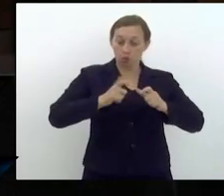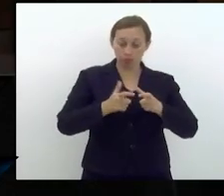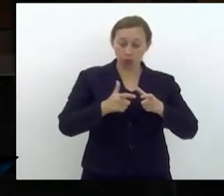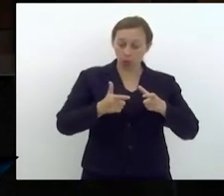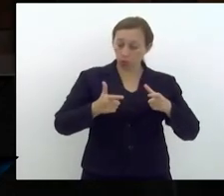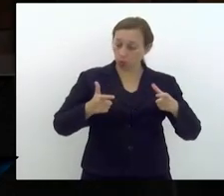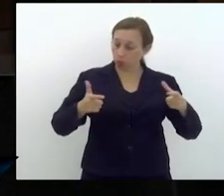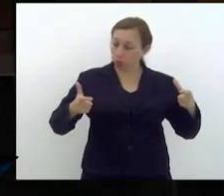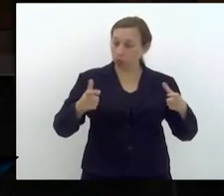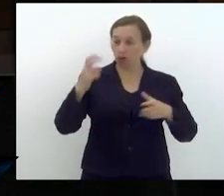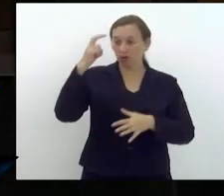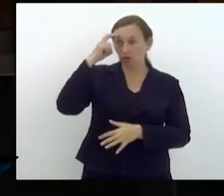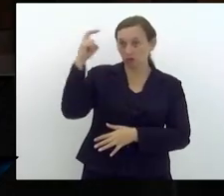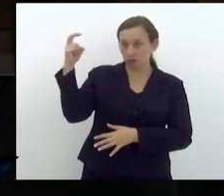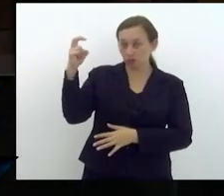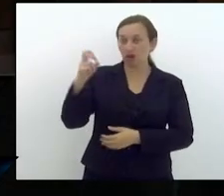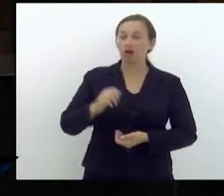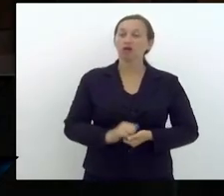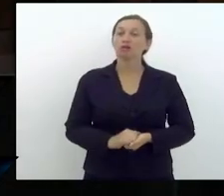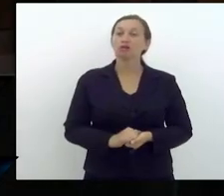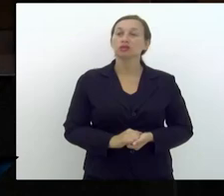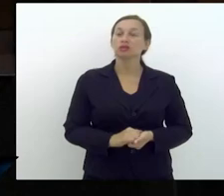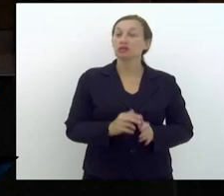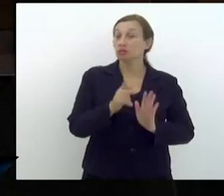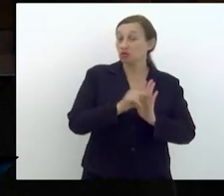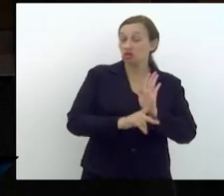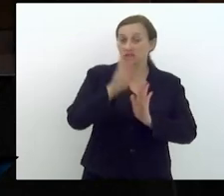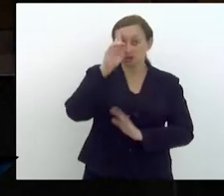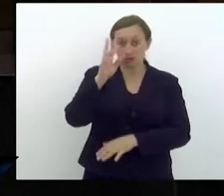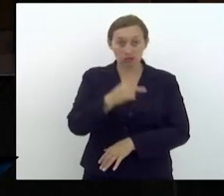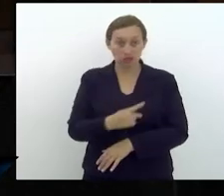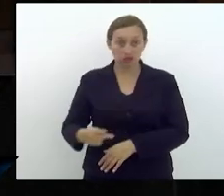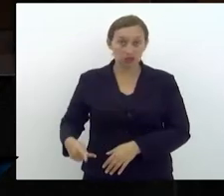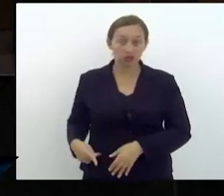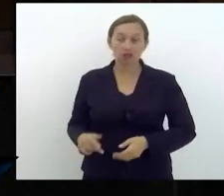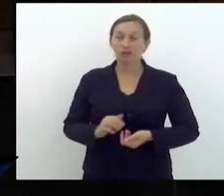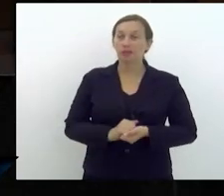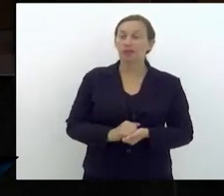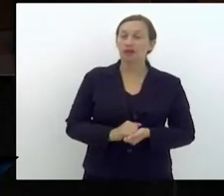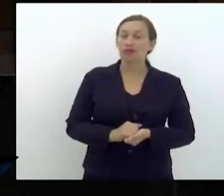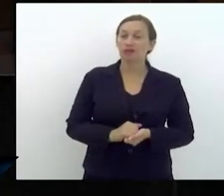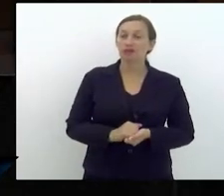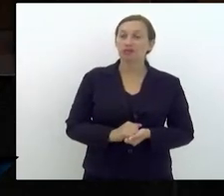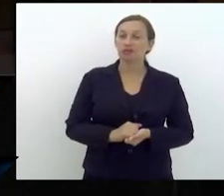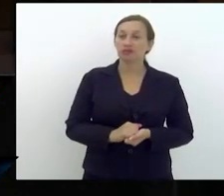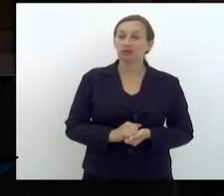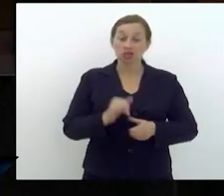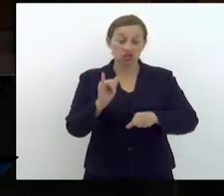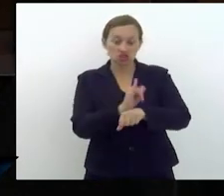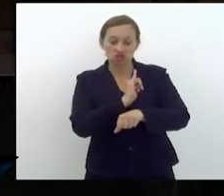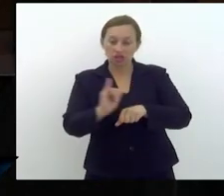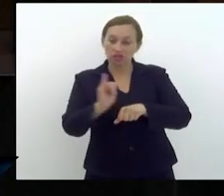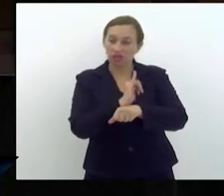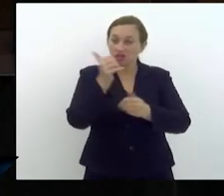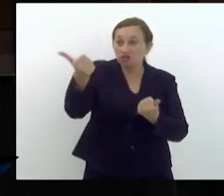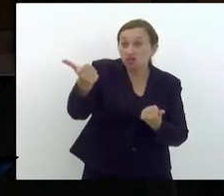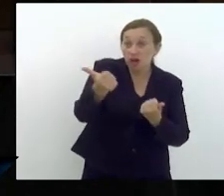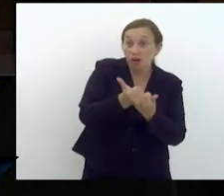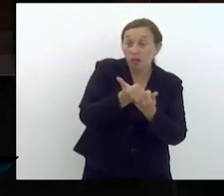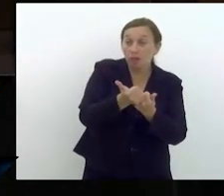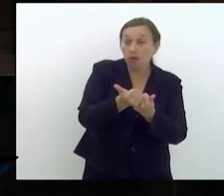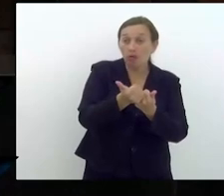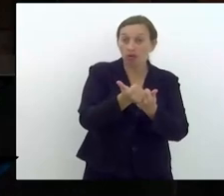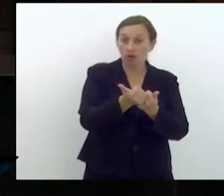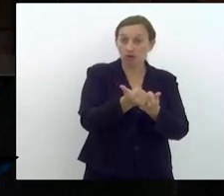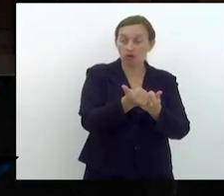Janeiro e esse projeto Presidente ele trata de mecanismo de Apoio às escolas do grupo